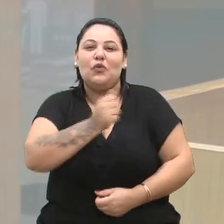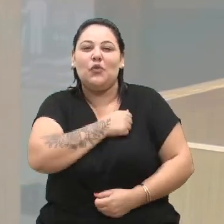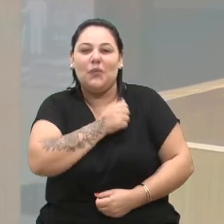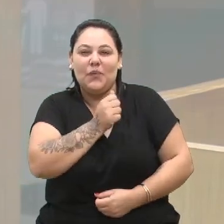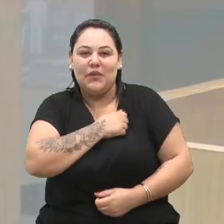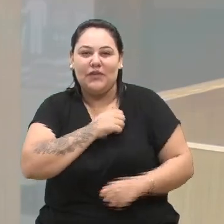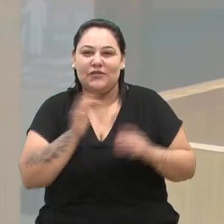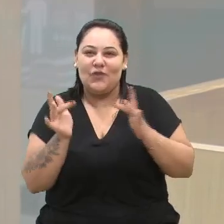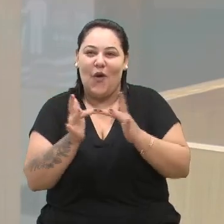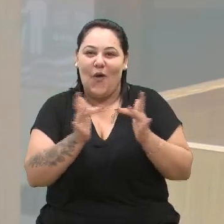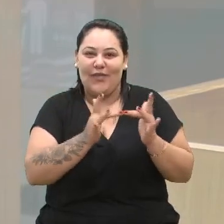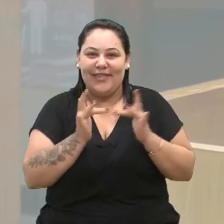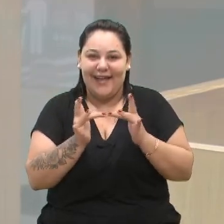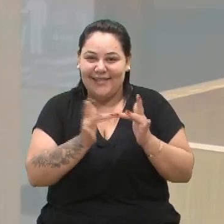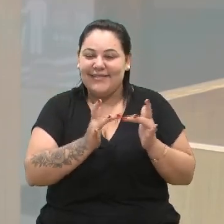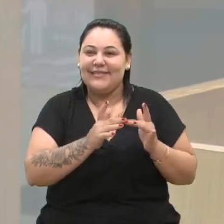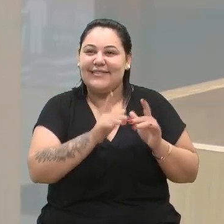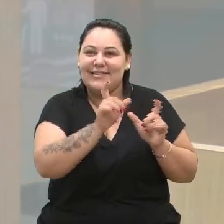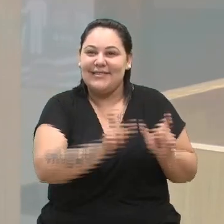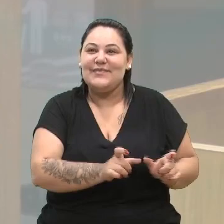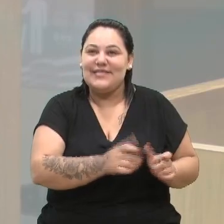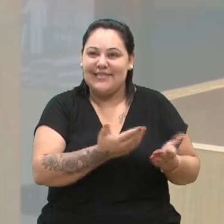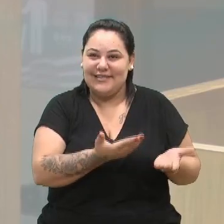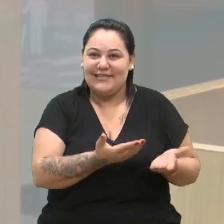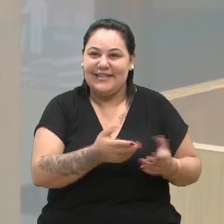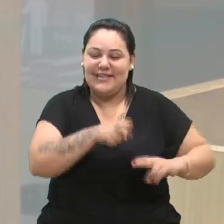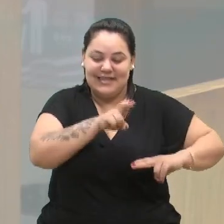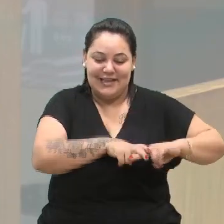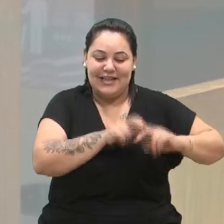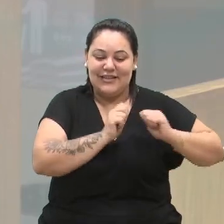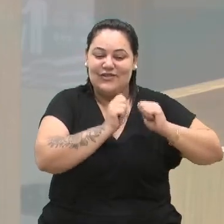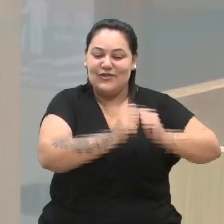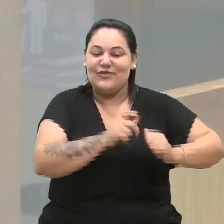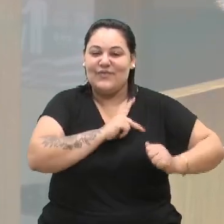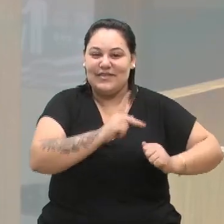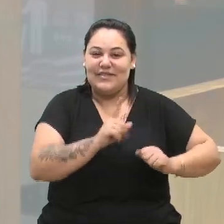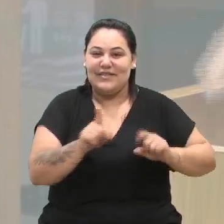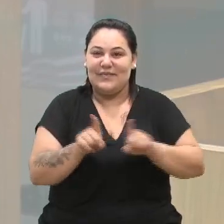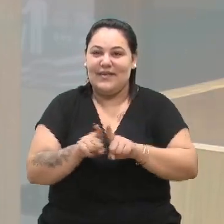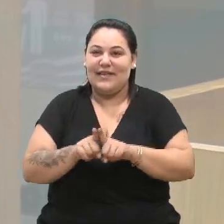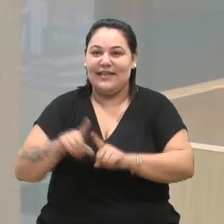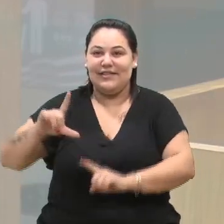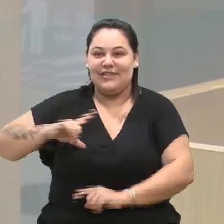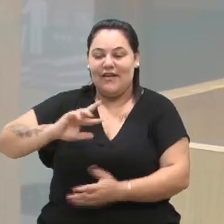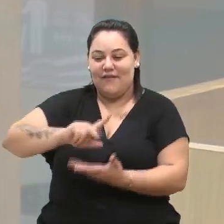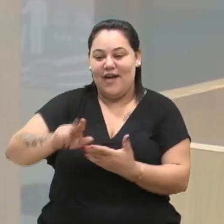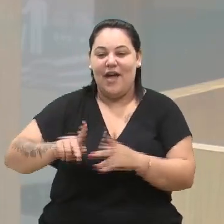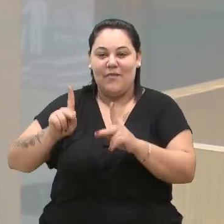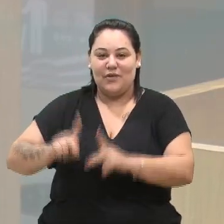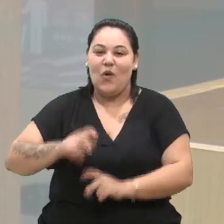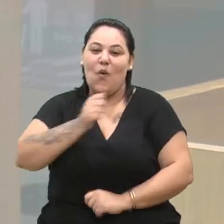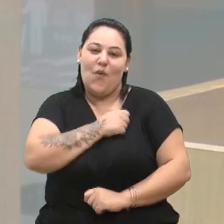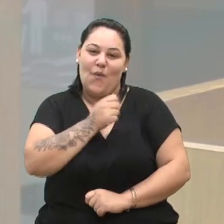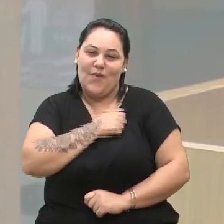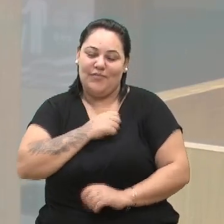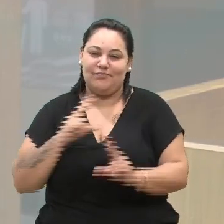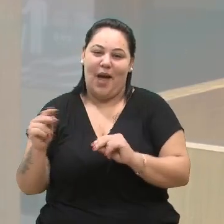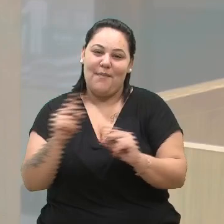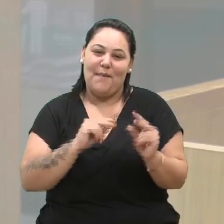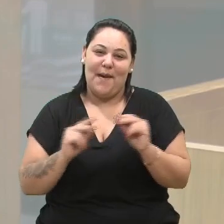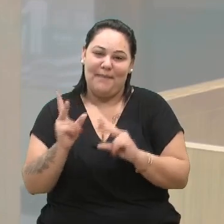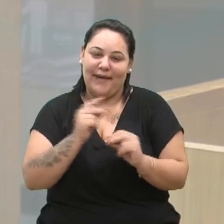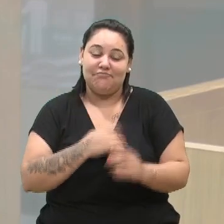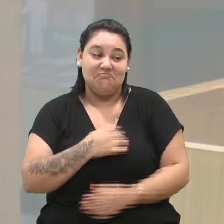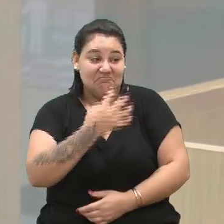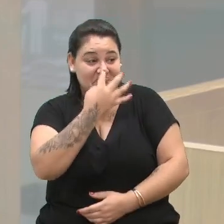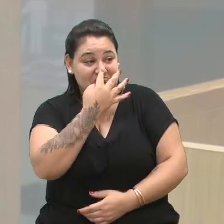pessoas mais humildes. Estava sentado numa mesa junto com o presidente e tinha assim várias pessoas humildes conversando com ele, me chamou muita